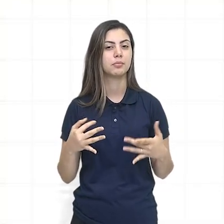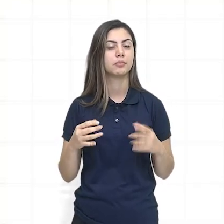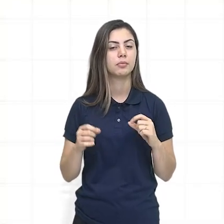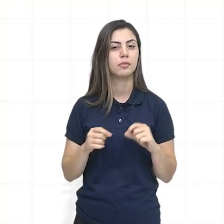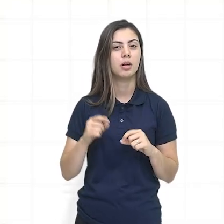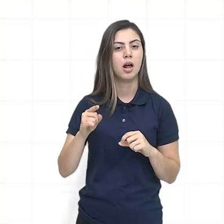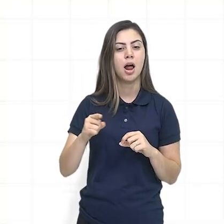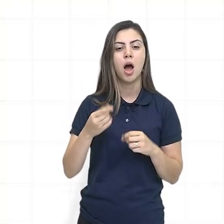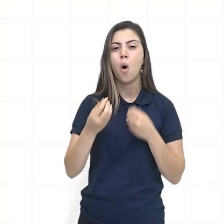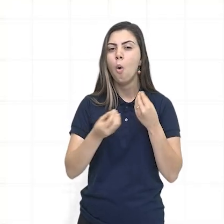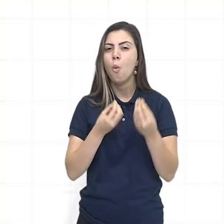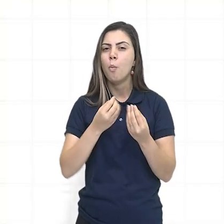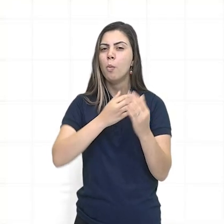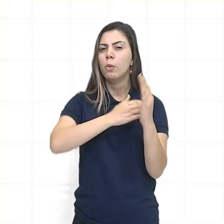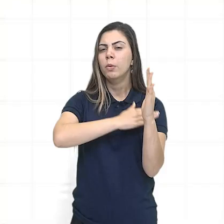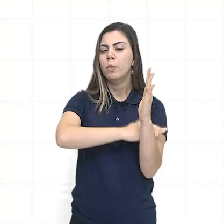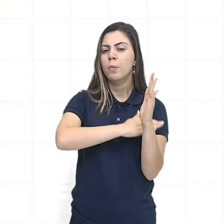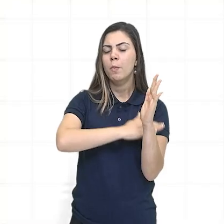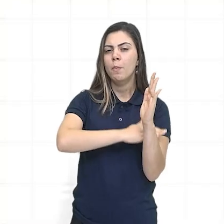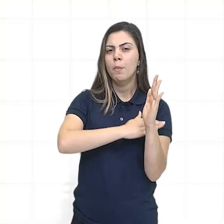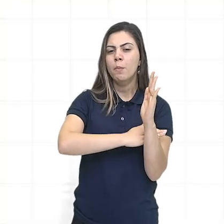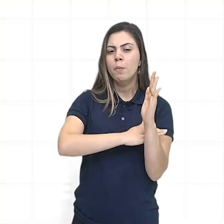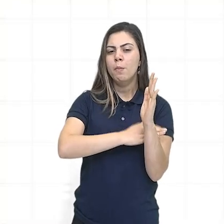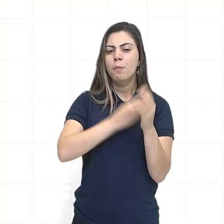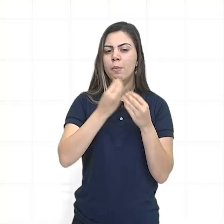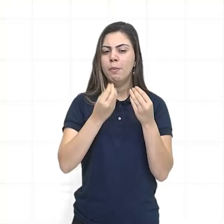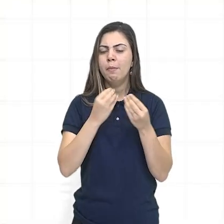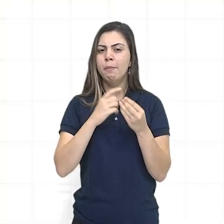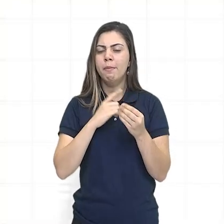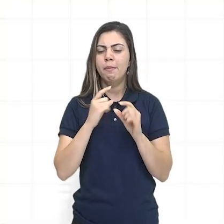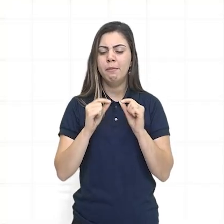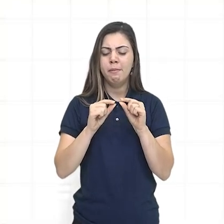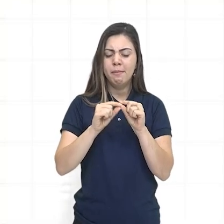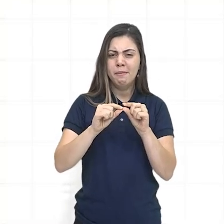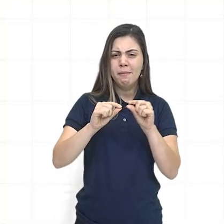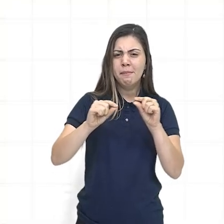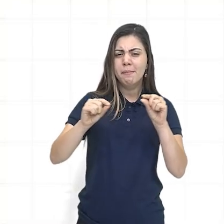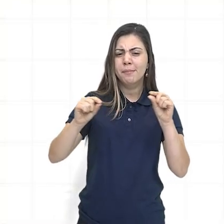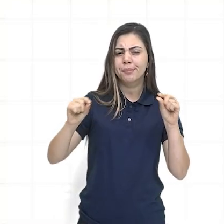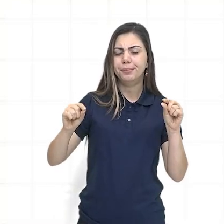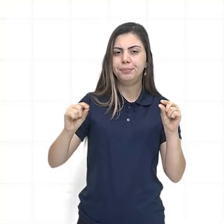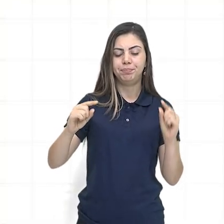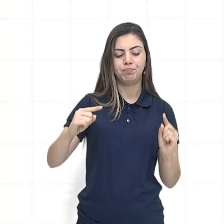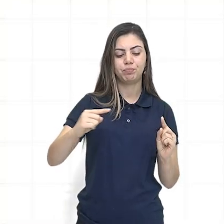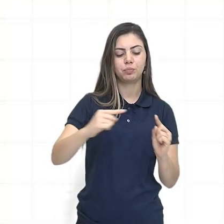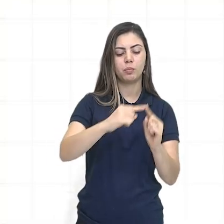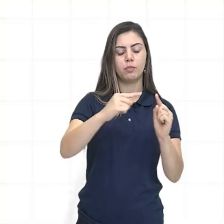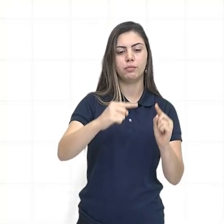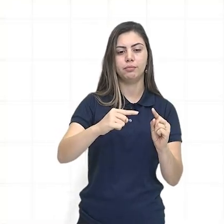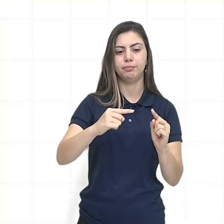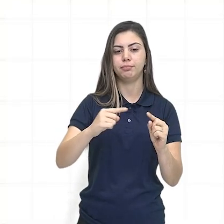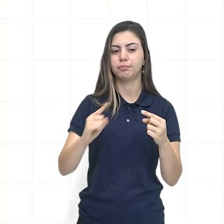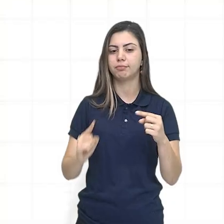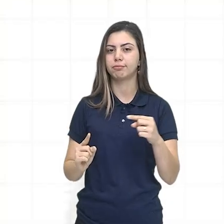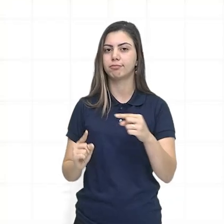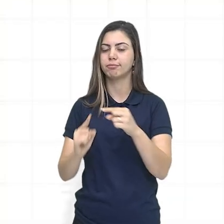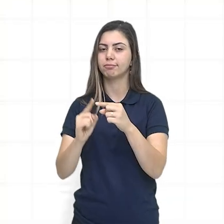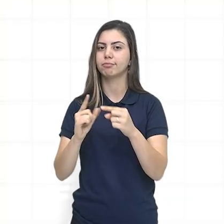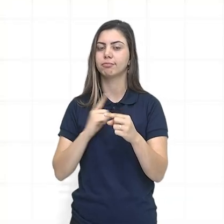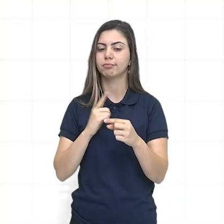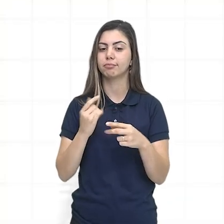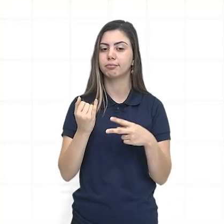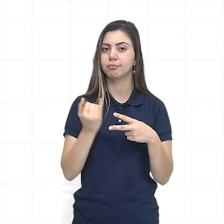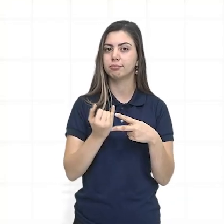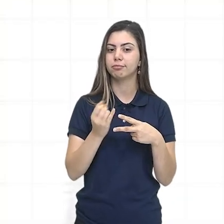plano, né, ele é como o espaço entre as linhas retas que formam as bordas de um polígono. Então, o polígono